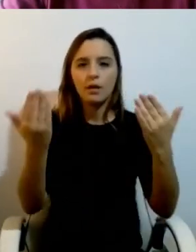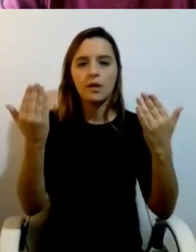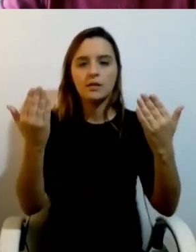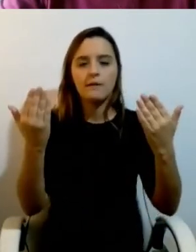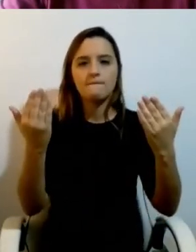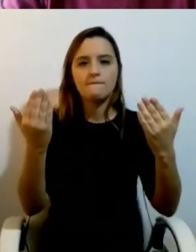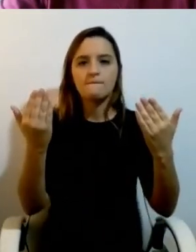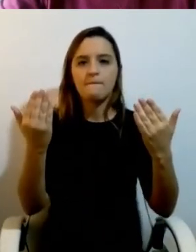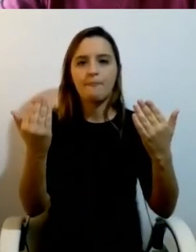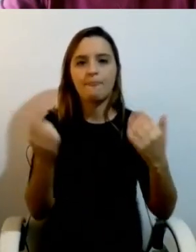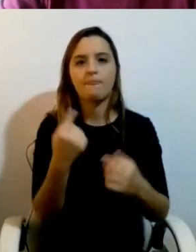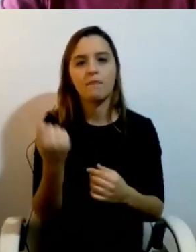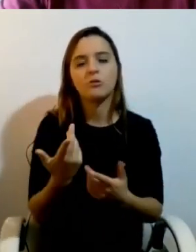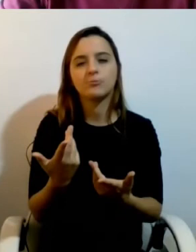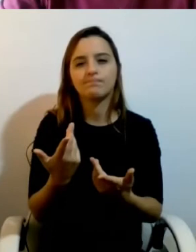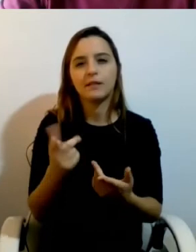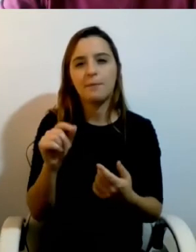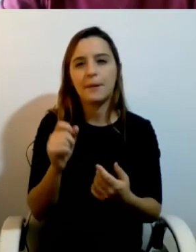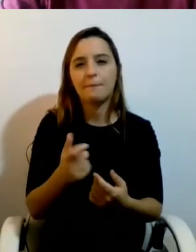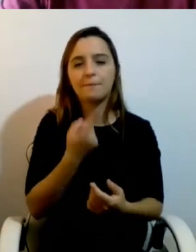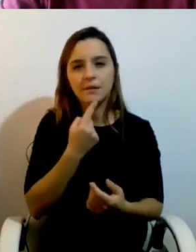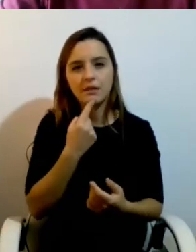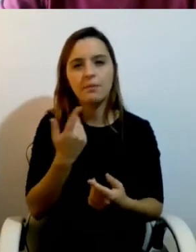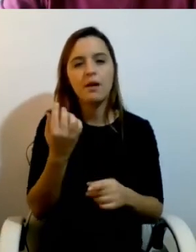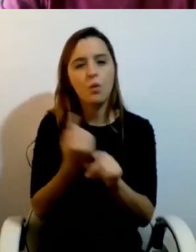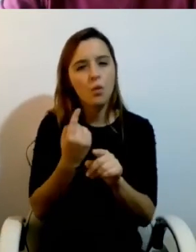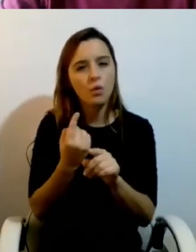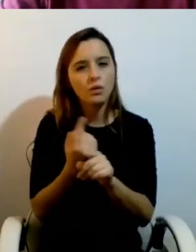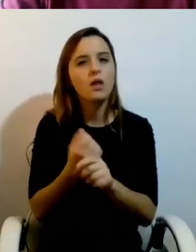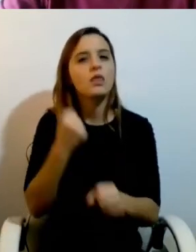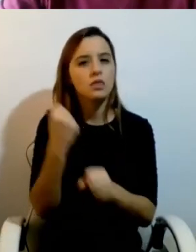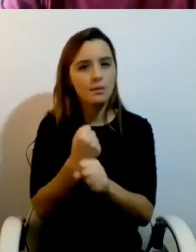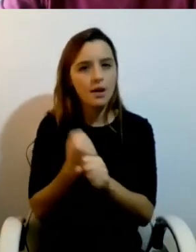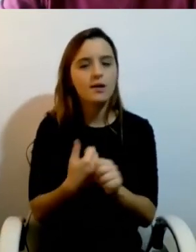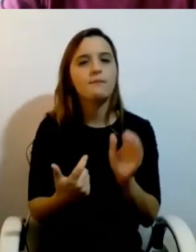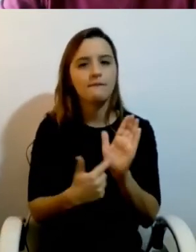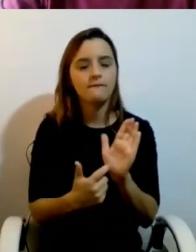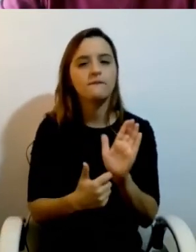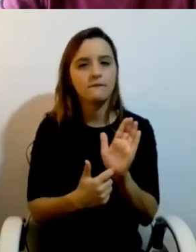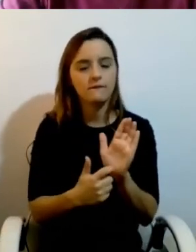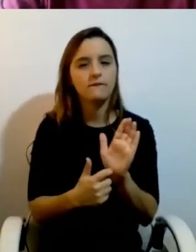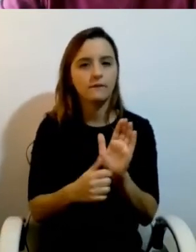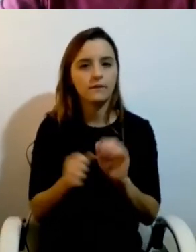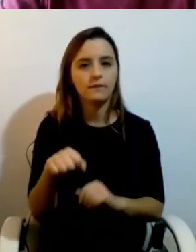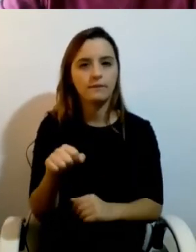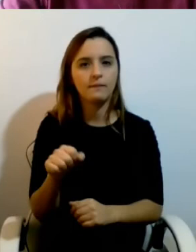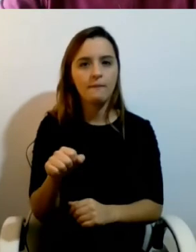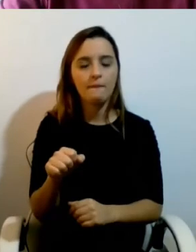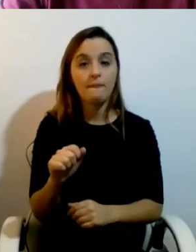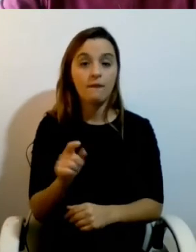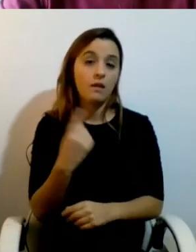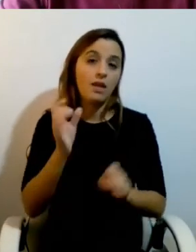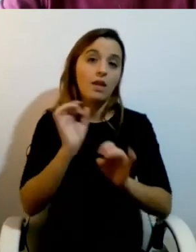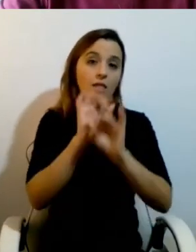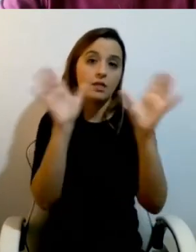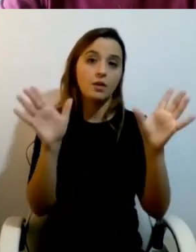que temos ainda muito todos por fazer e, como é óbvio, contamos com